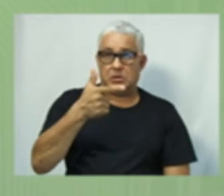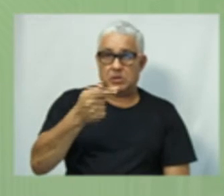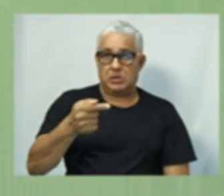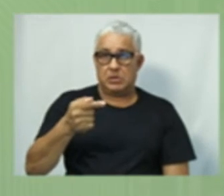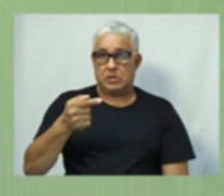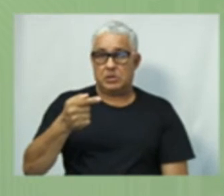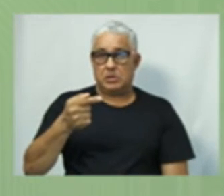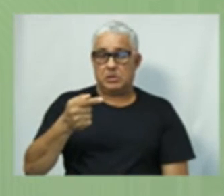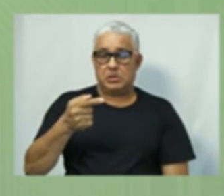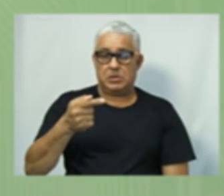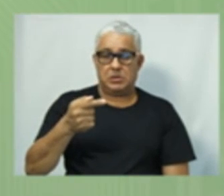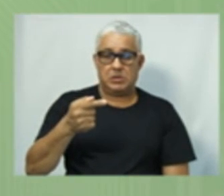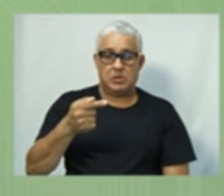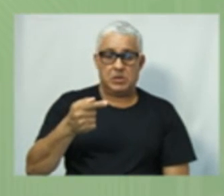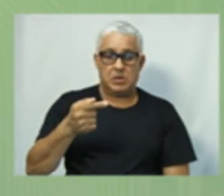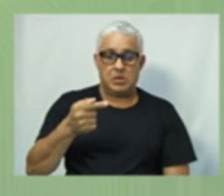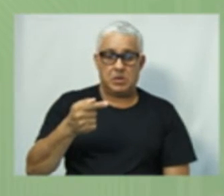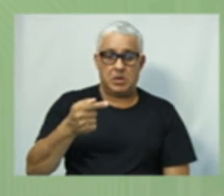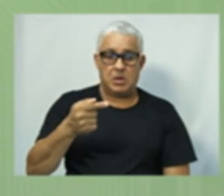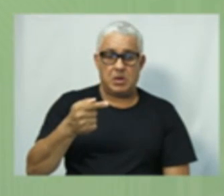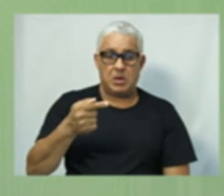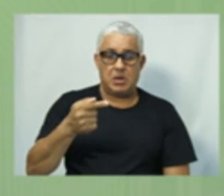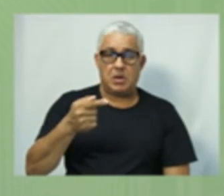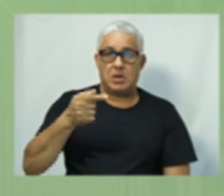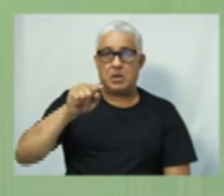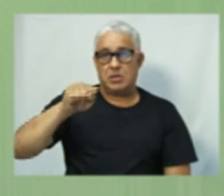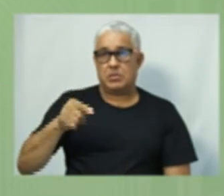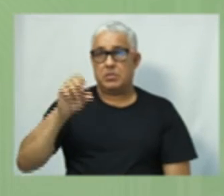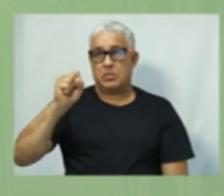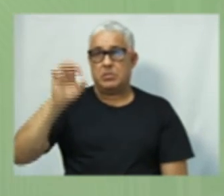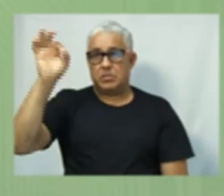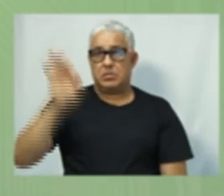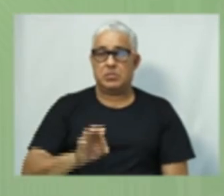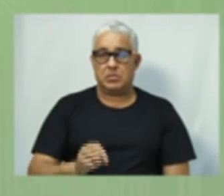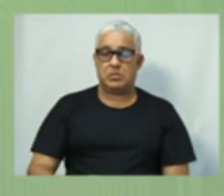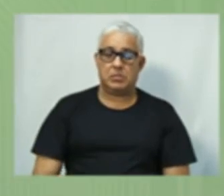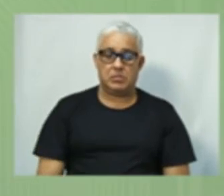27.800. É muito, né? É bastante. Qual foi o valor?